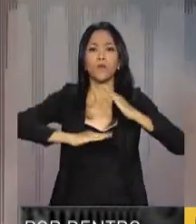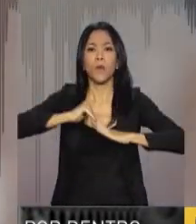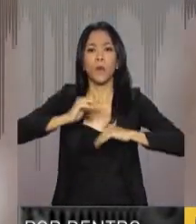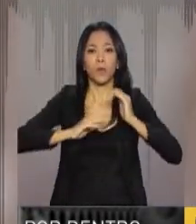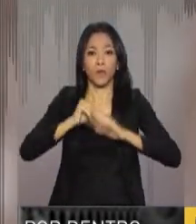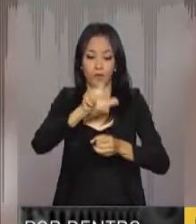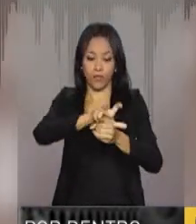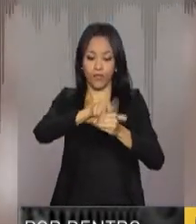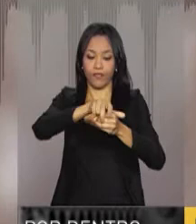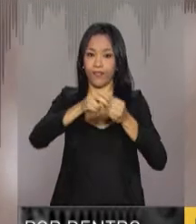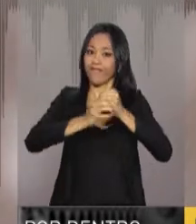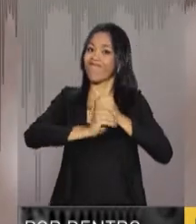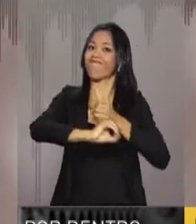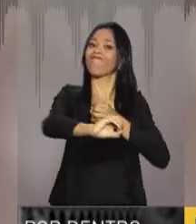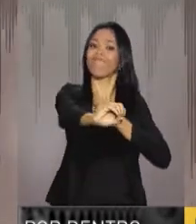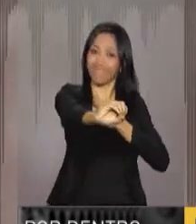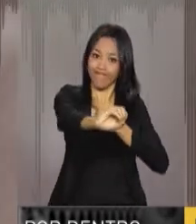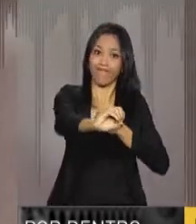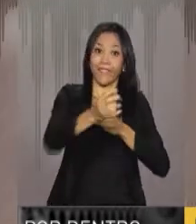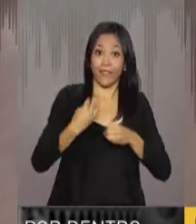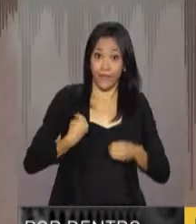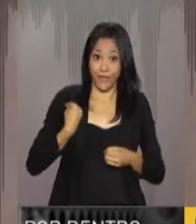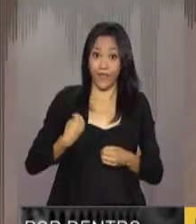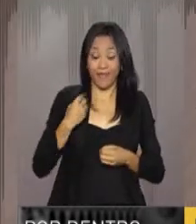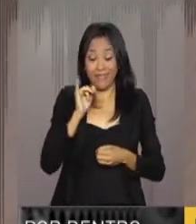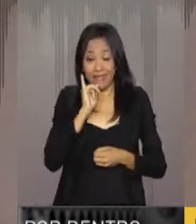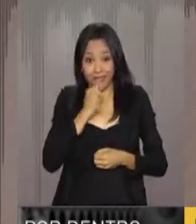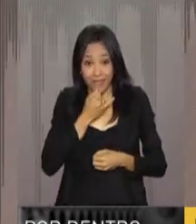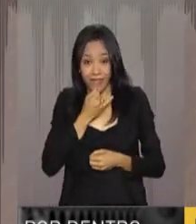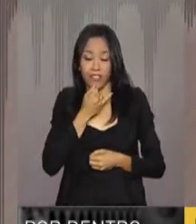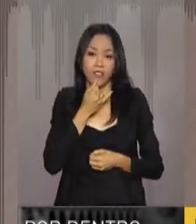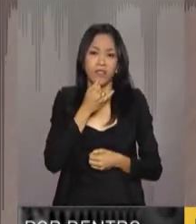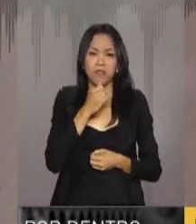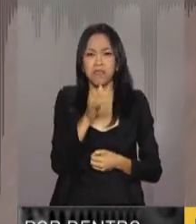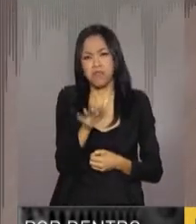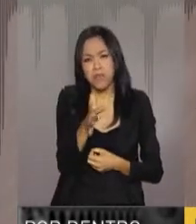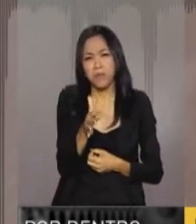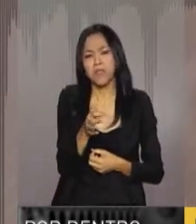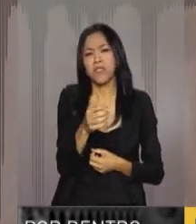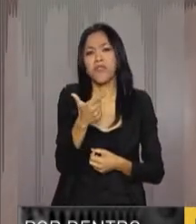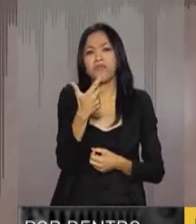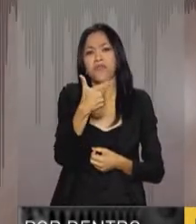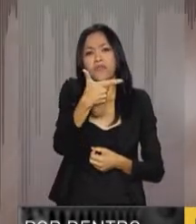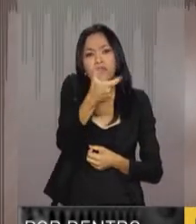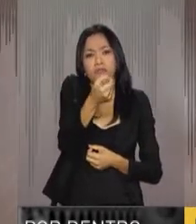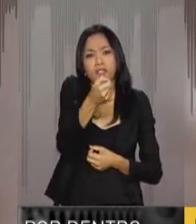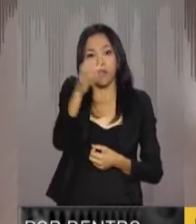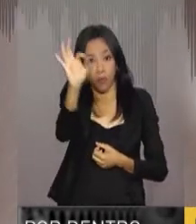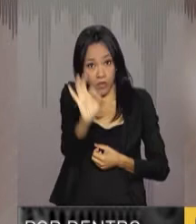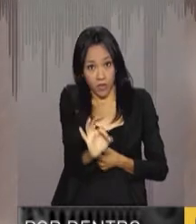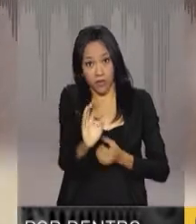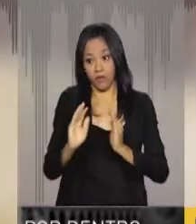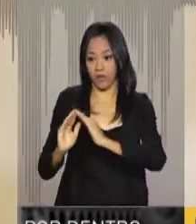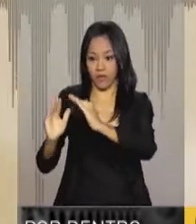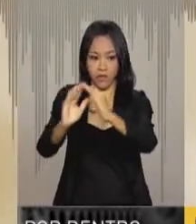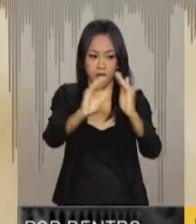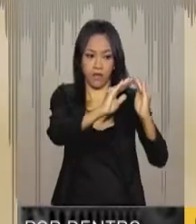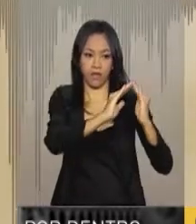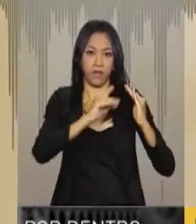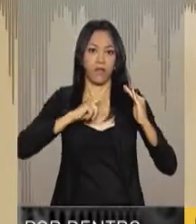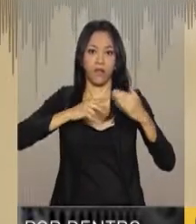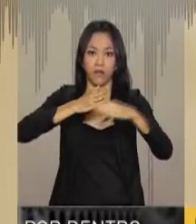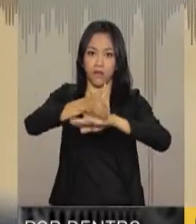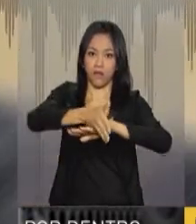básico vivemos uma realidade triste de apenas um pouco mais de 20 por cento de nossas casas têm acesso a esgoto